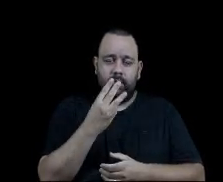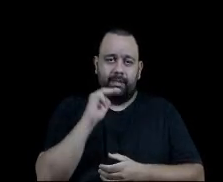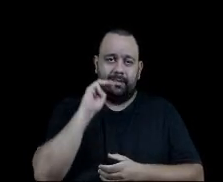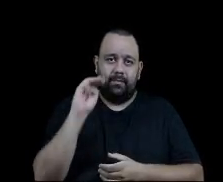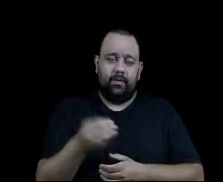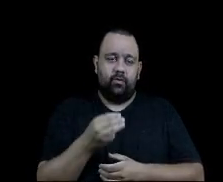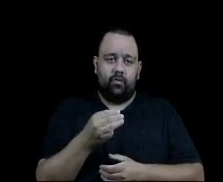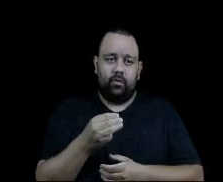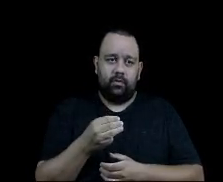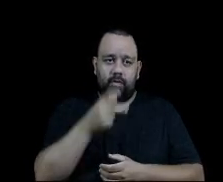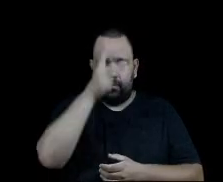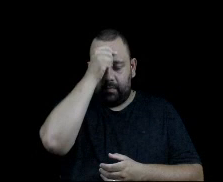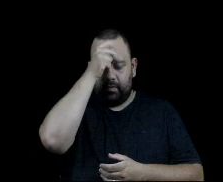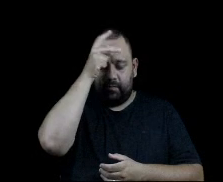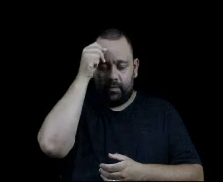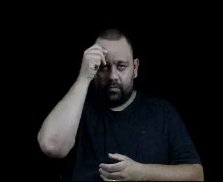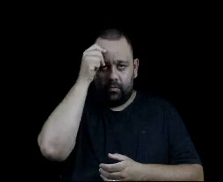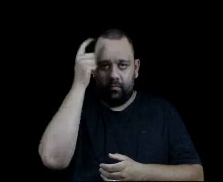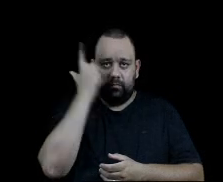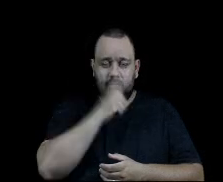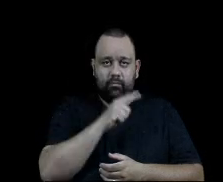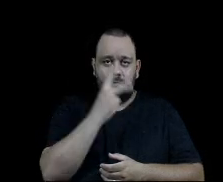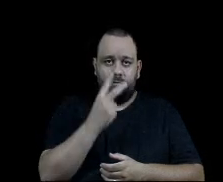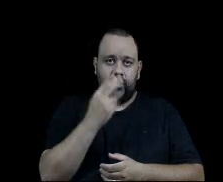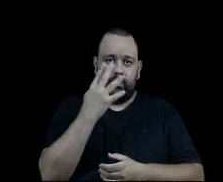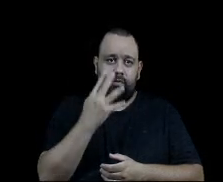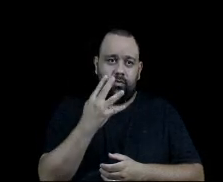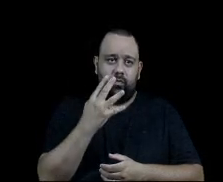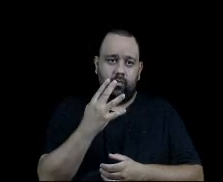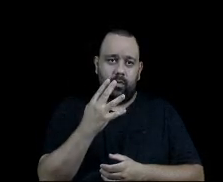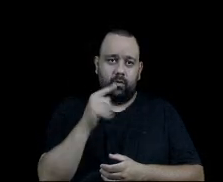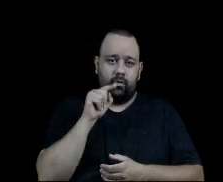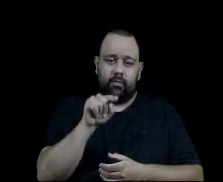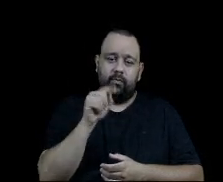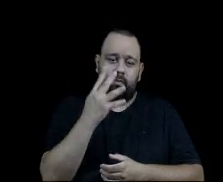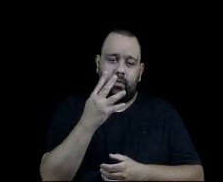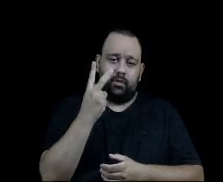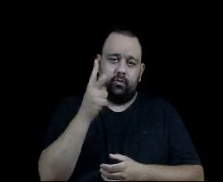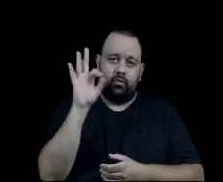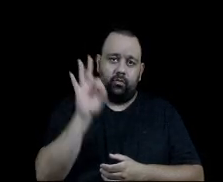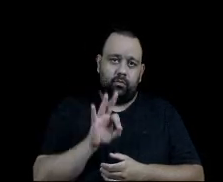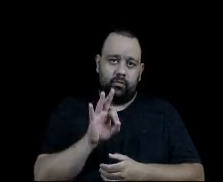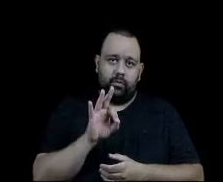15%, que seriam 43 milhões, e a prefeitura ela atingiu